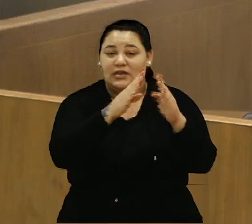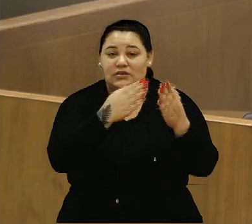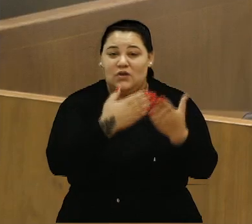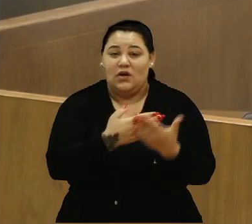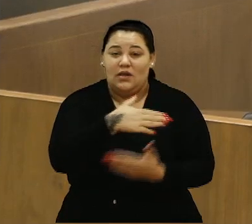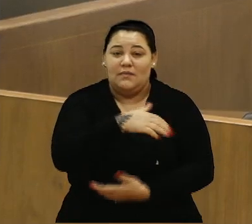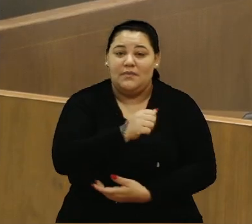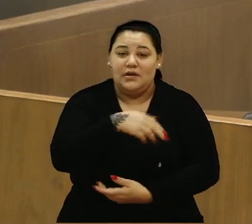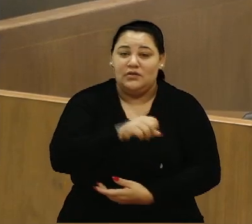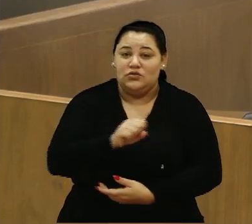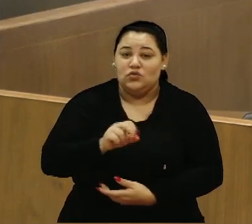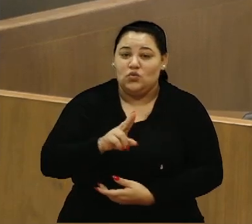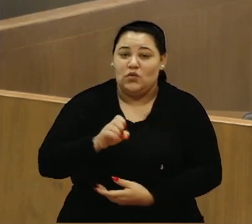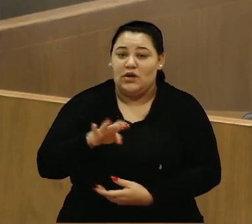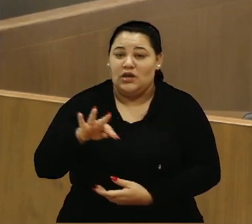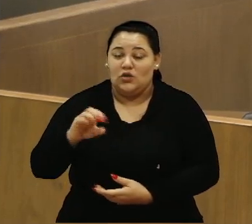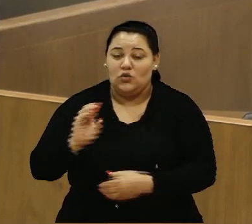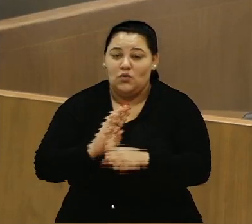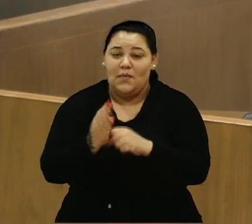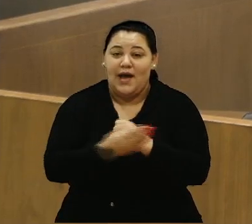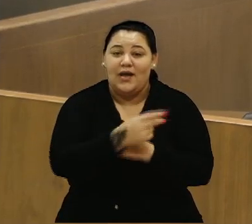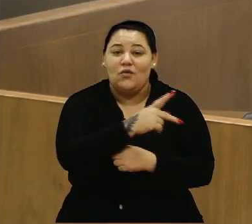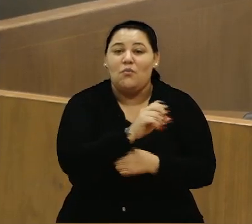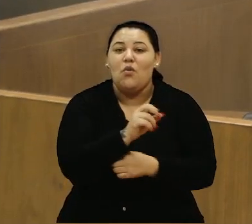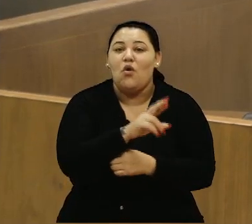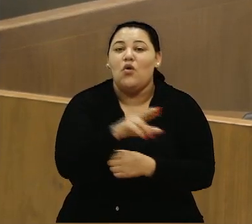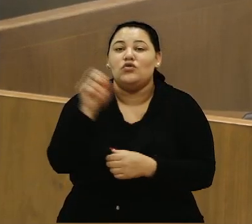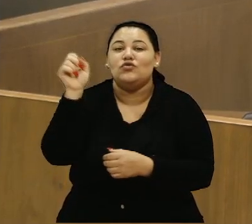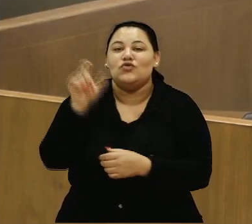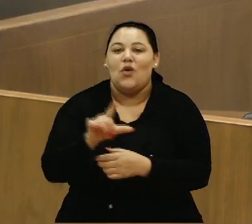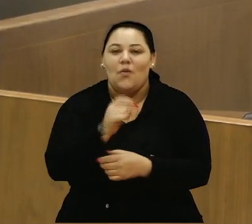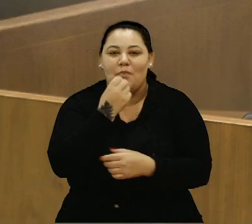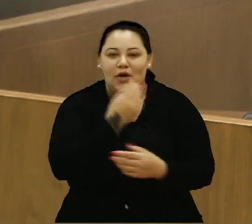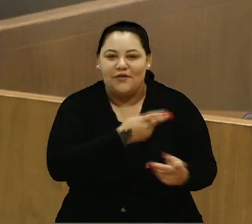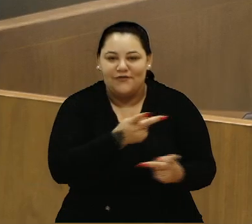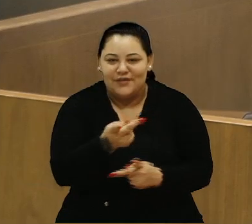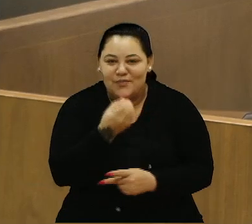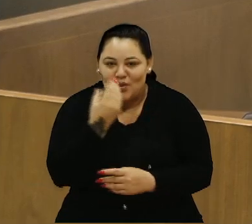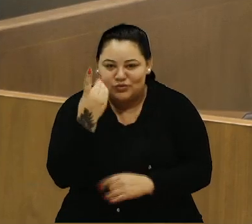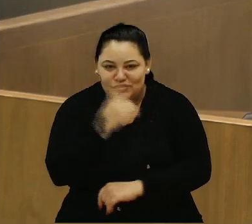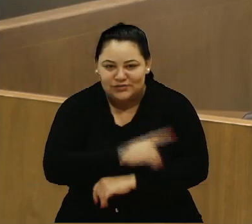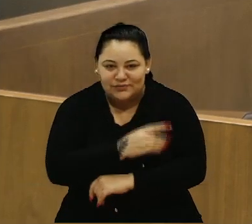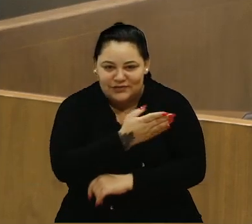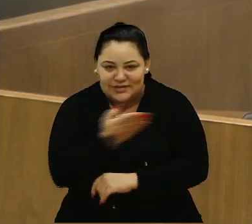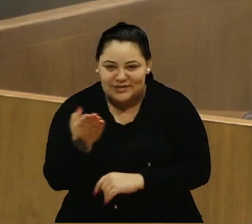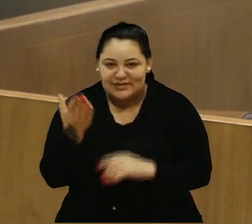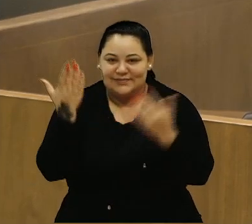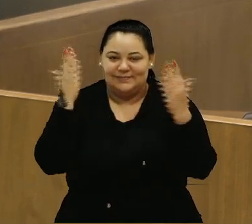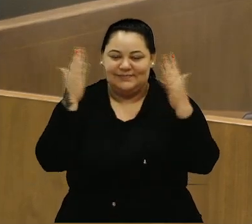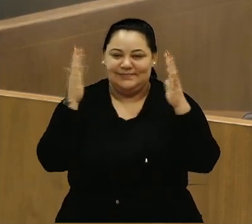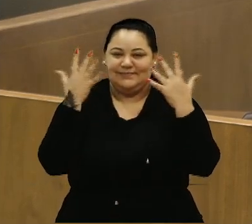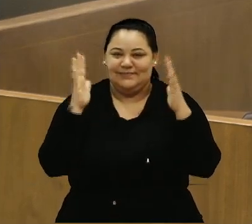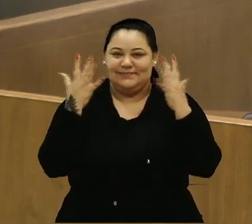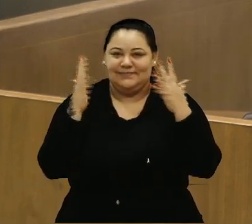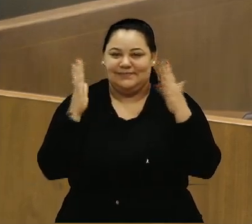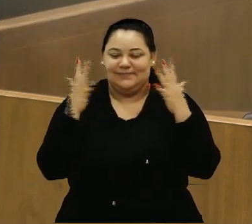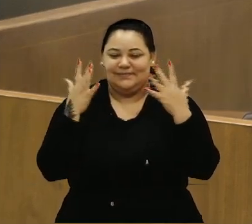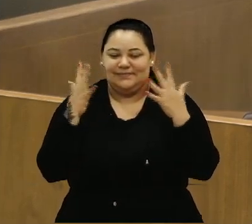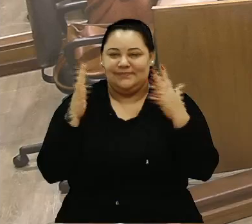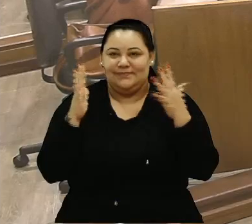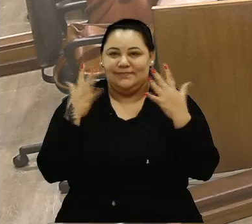Mansueto Serafini, do bairro Porto Sol. Bem-vindos e bom dia. Bem-vindos.